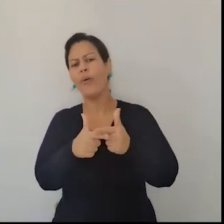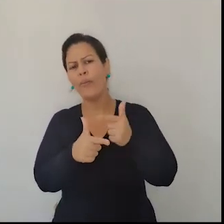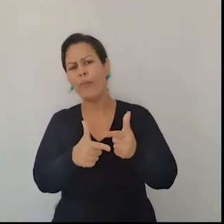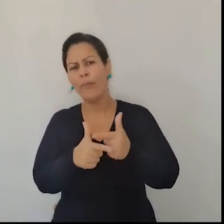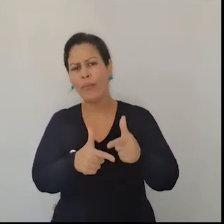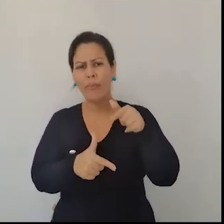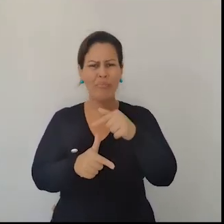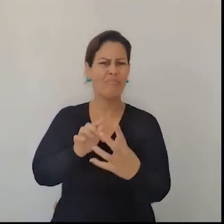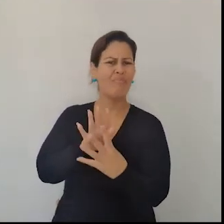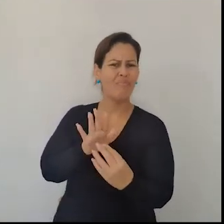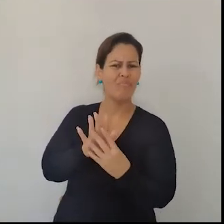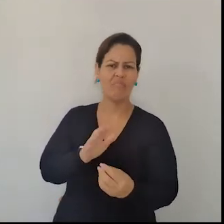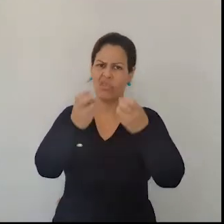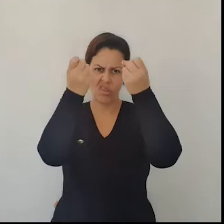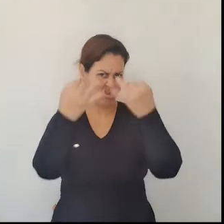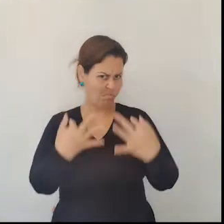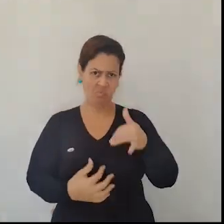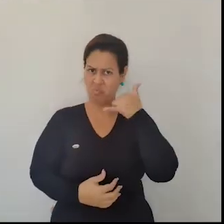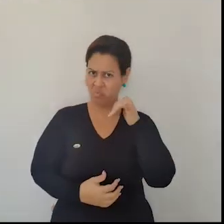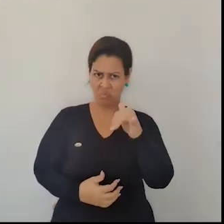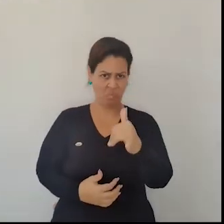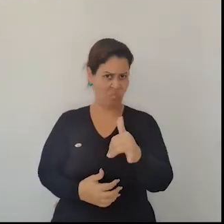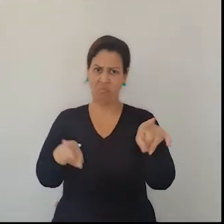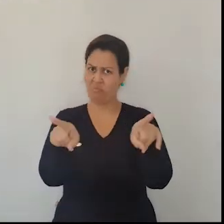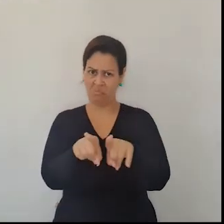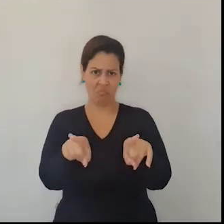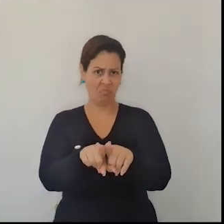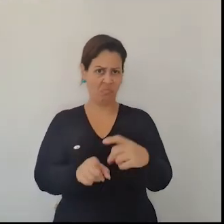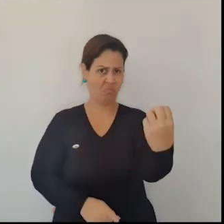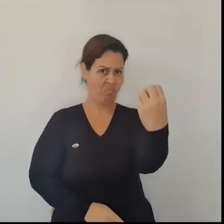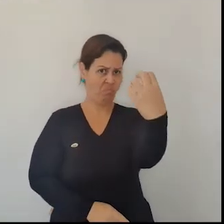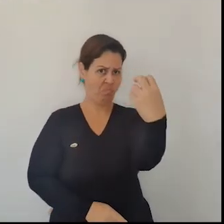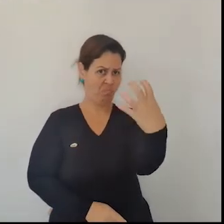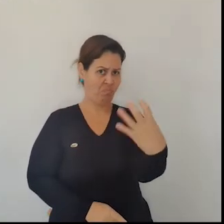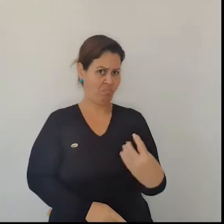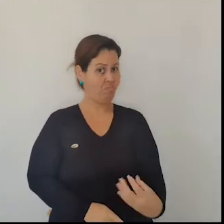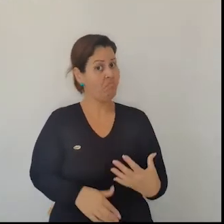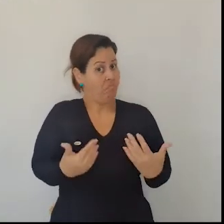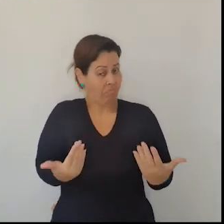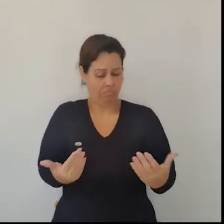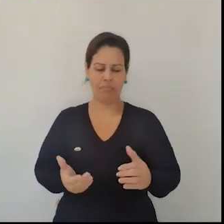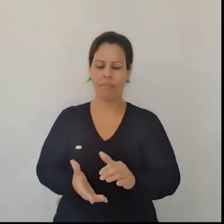desse modelo? Não explicou a eletricidade nem a radioatividade.